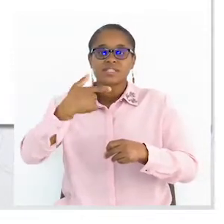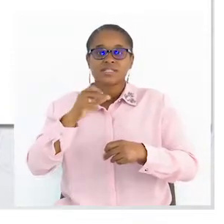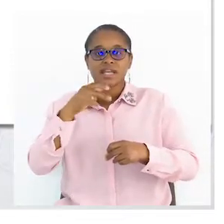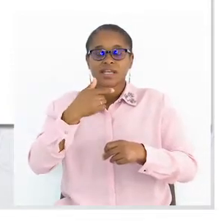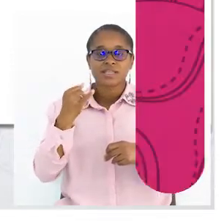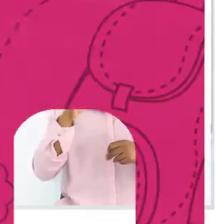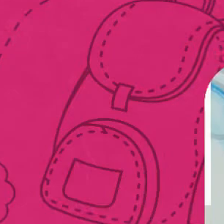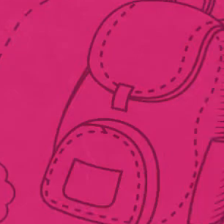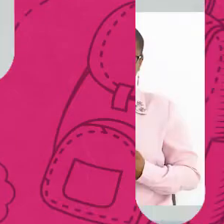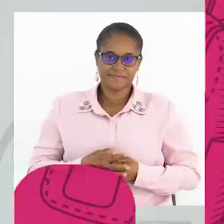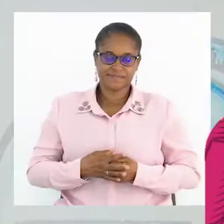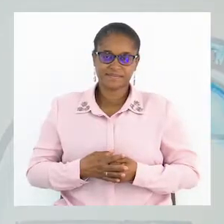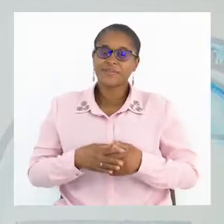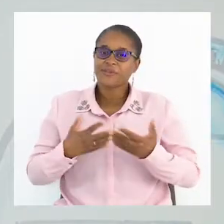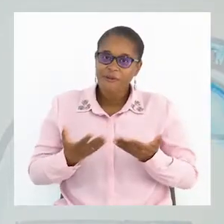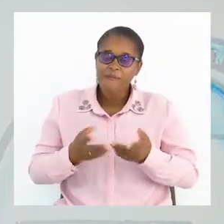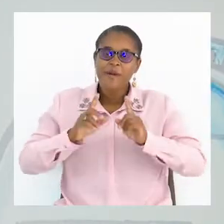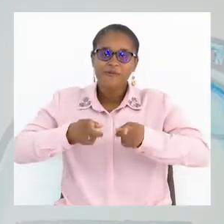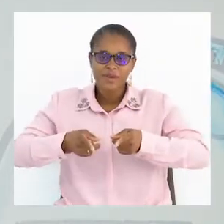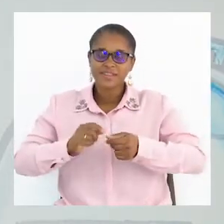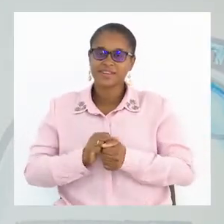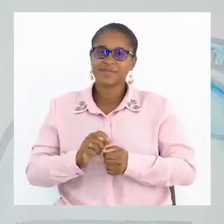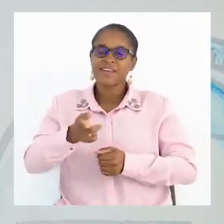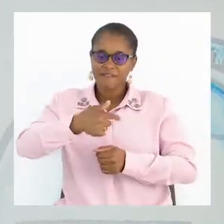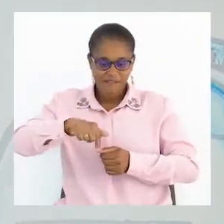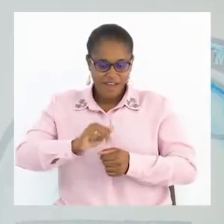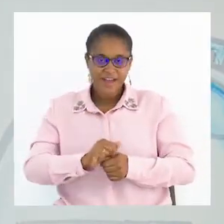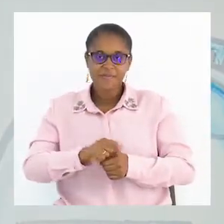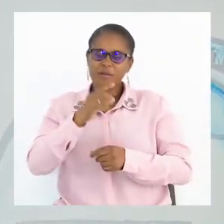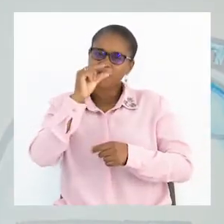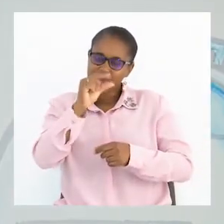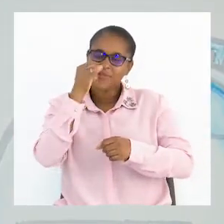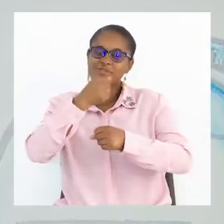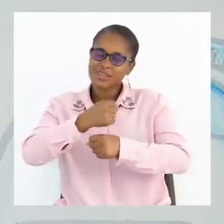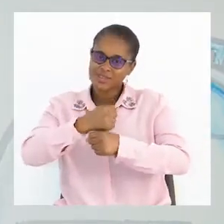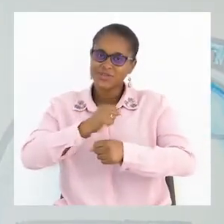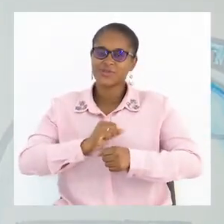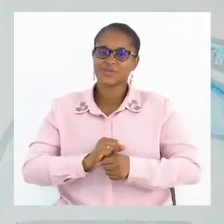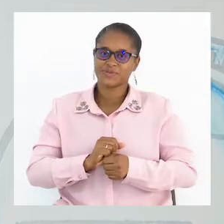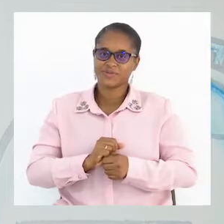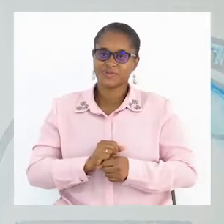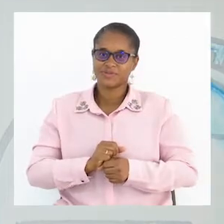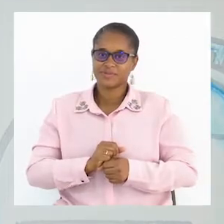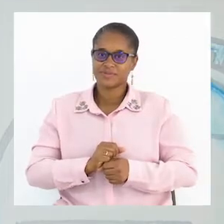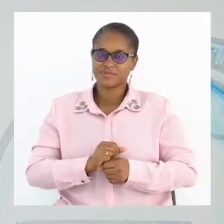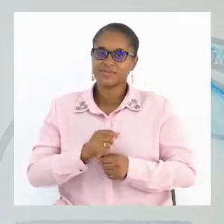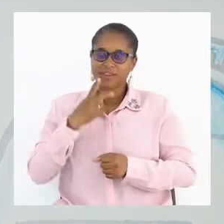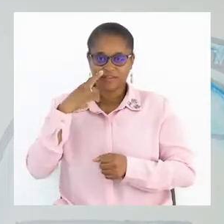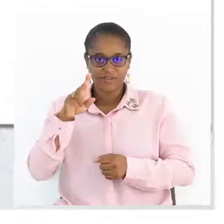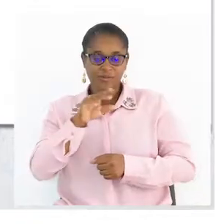nossa aula de hoje. Para começar, então vamos para um pequeno exercício. Sigam o